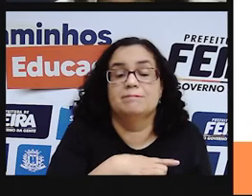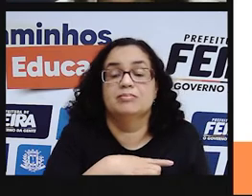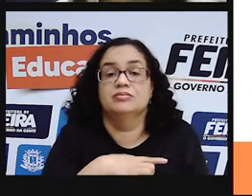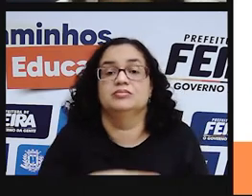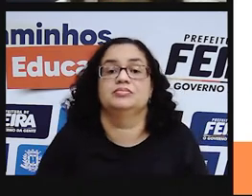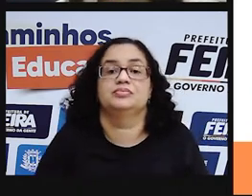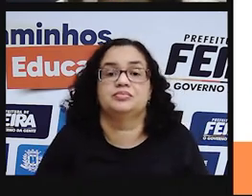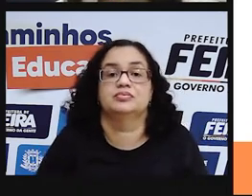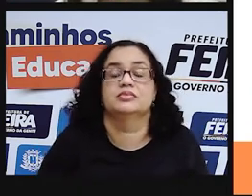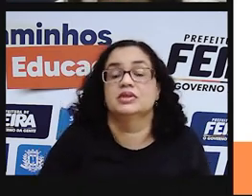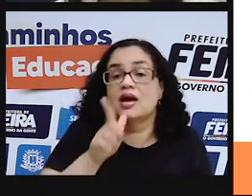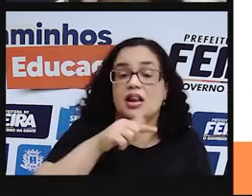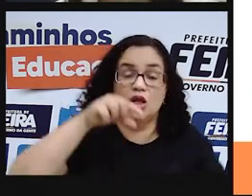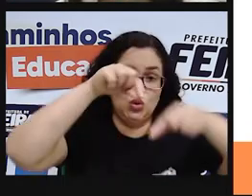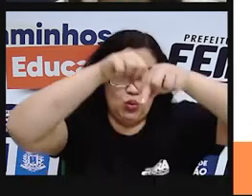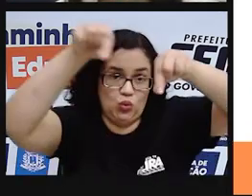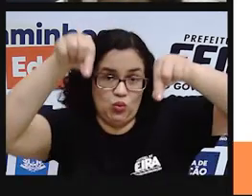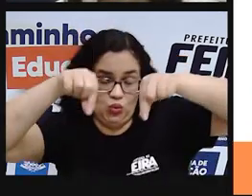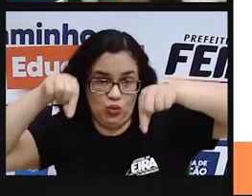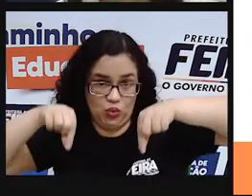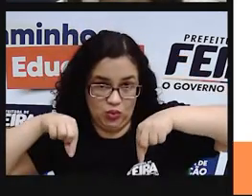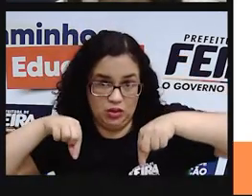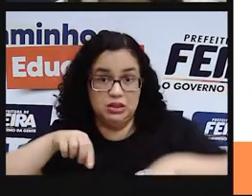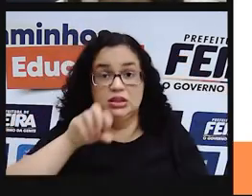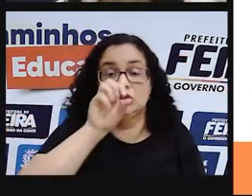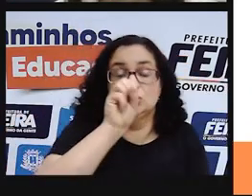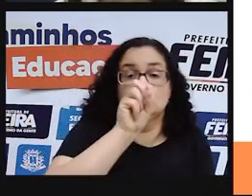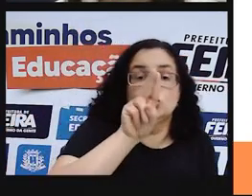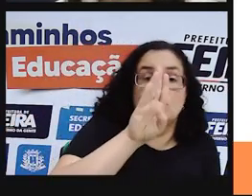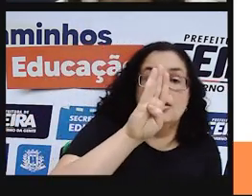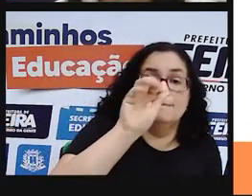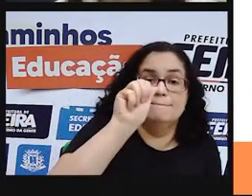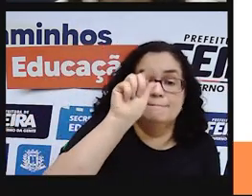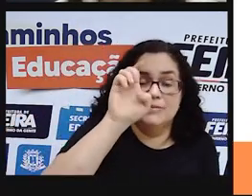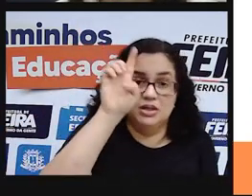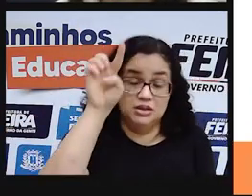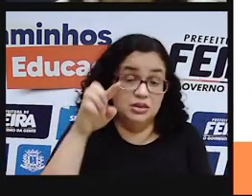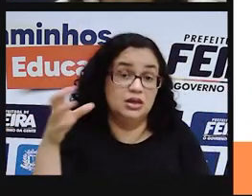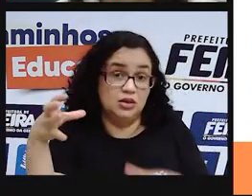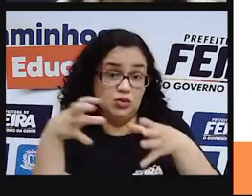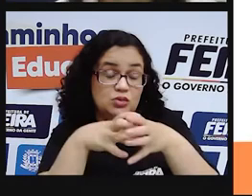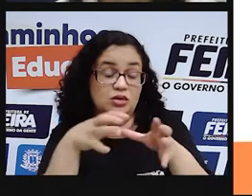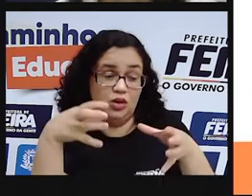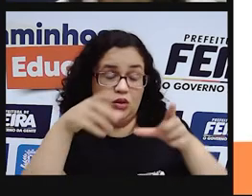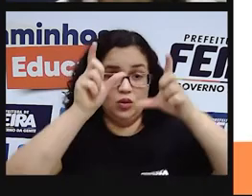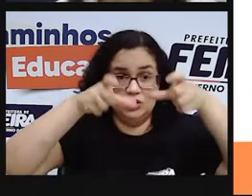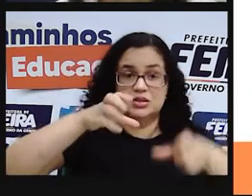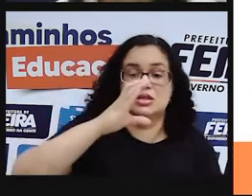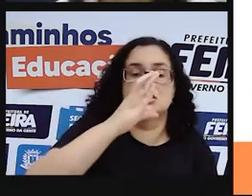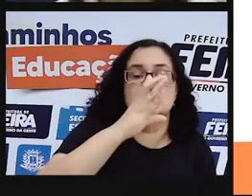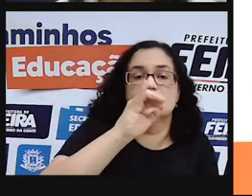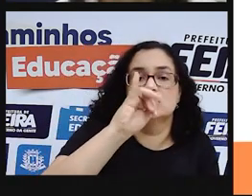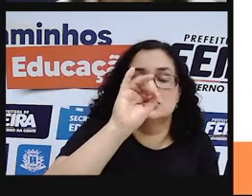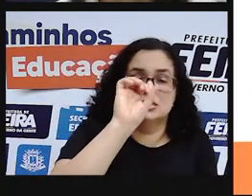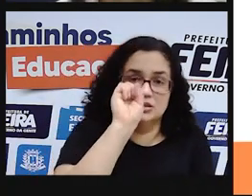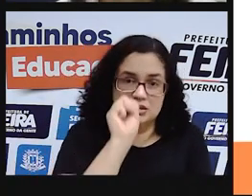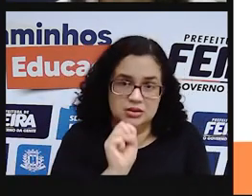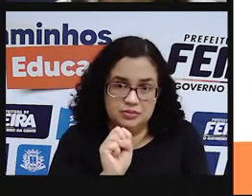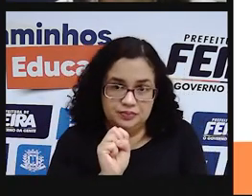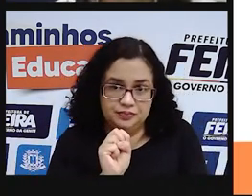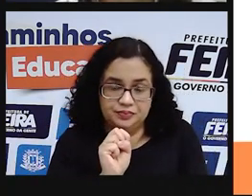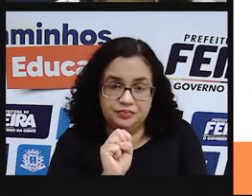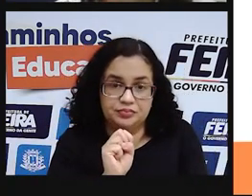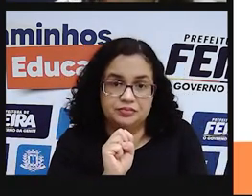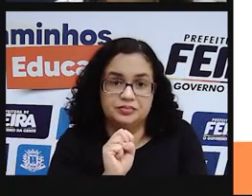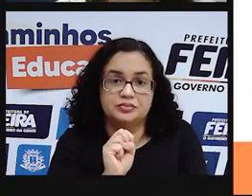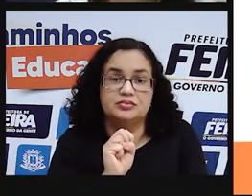e atinge a lagoa Subaé que a expulsão do centro industrial do Subaé os seus que também gerou além